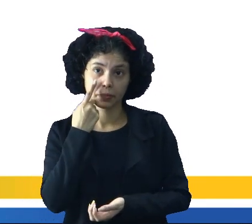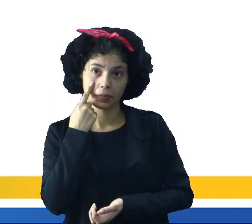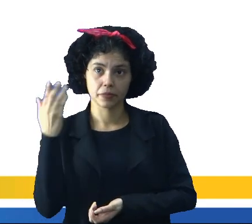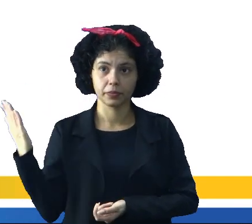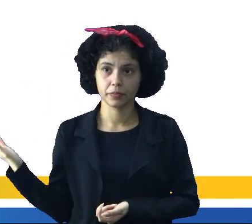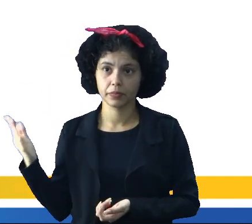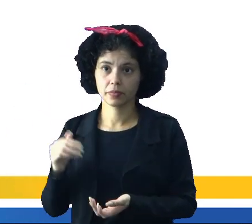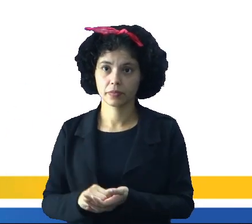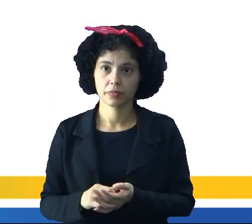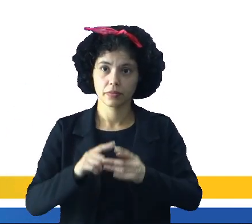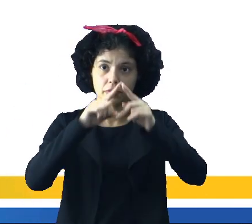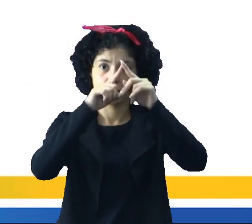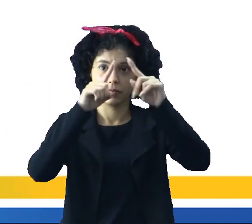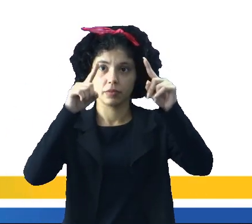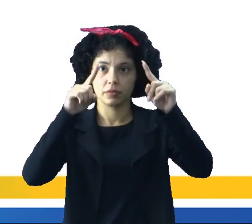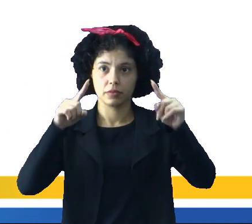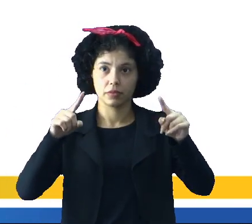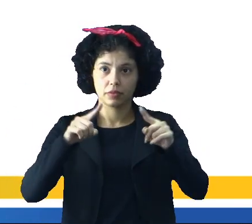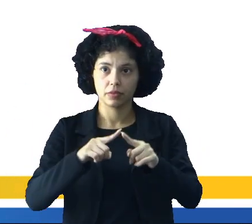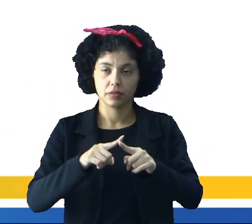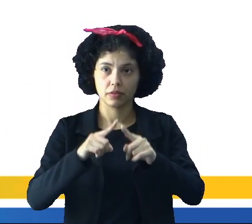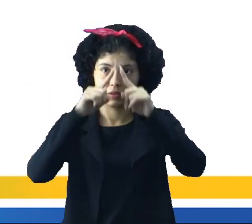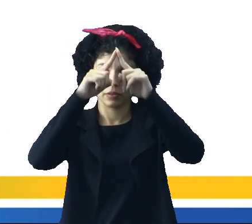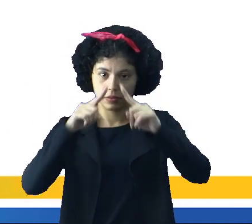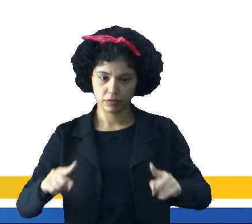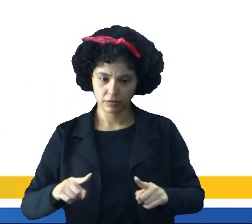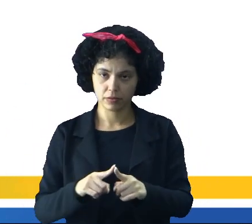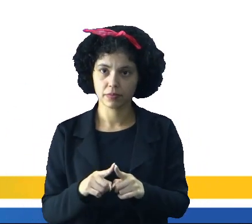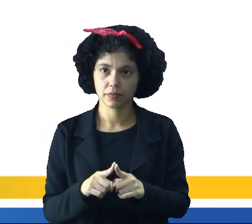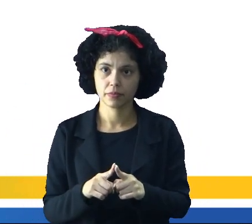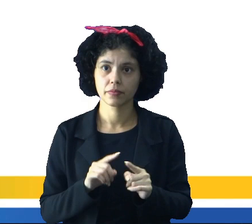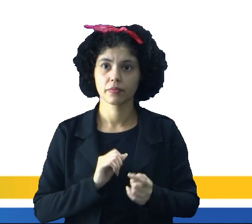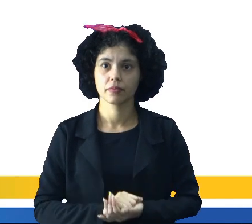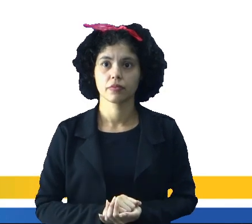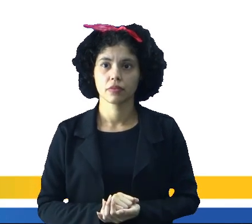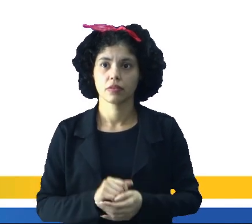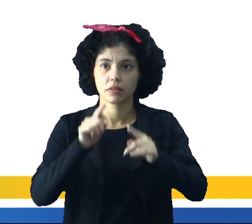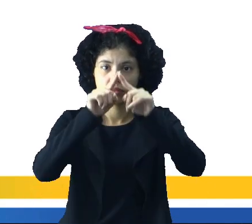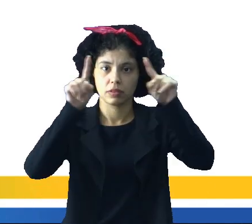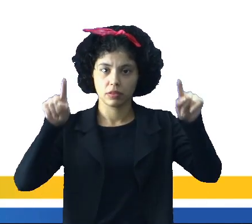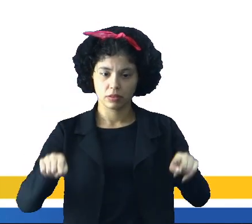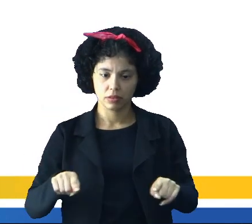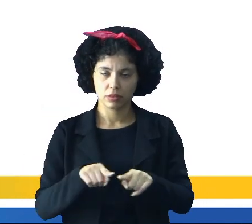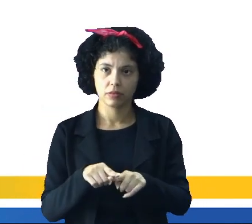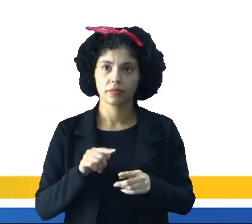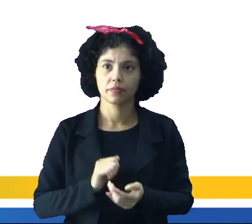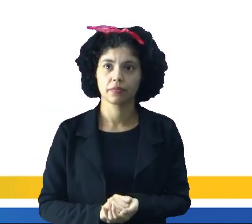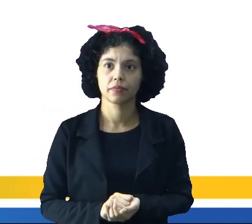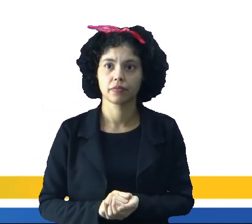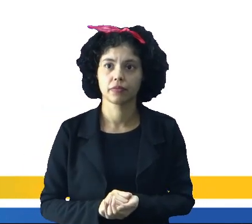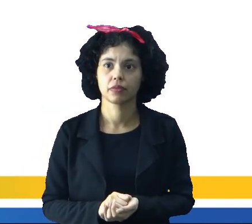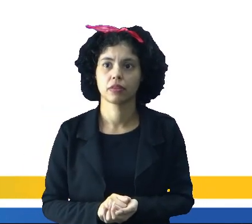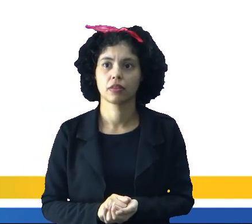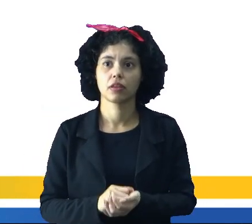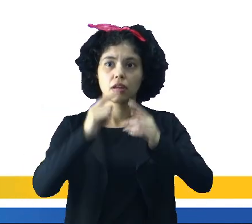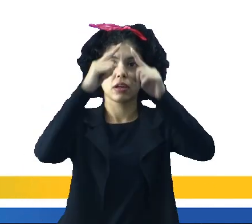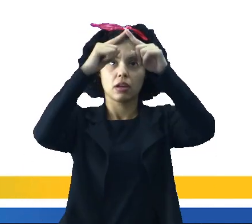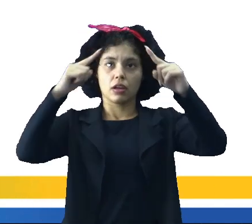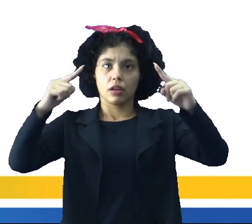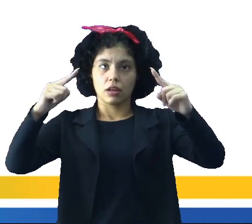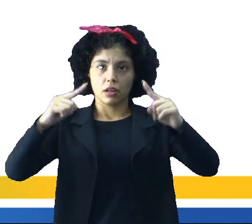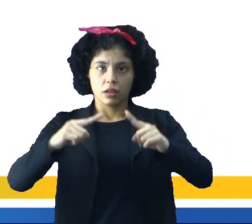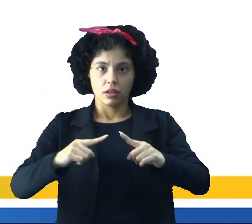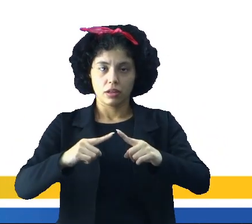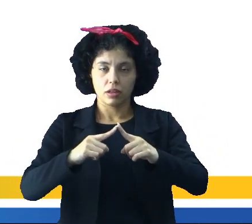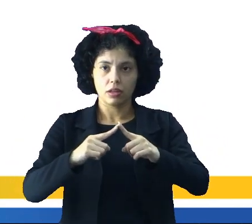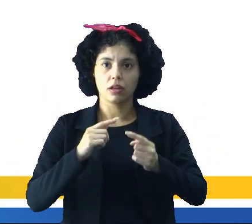aí, ó, o hexágono regular, o triângulo equilátero, o quadrado, tá?